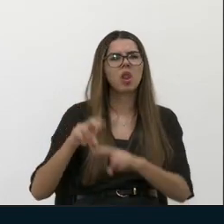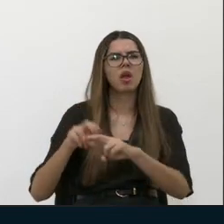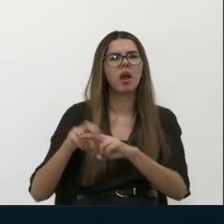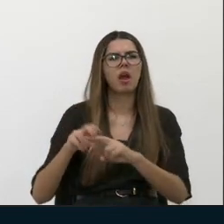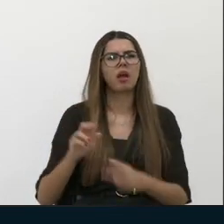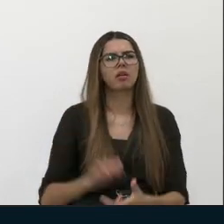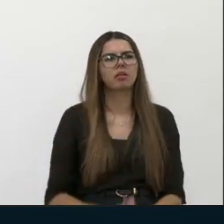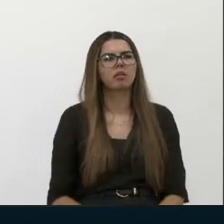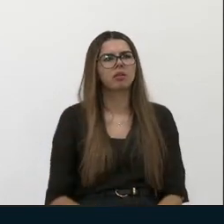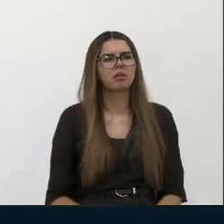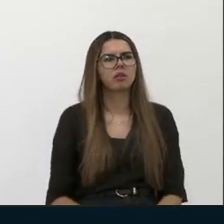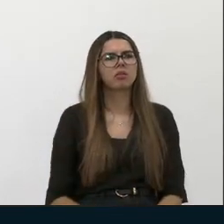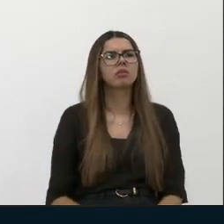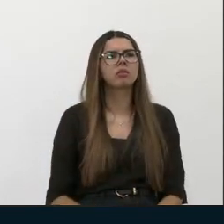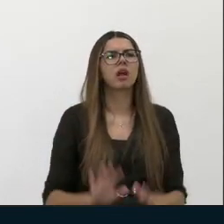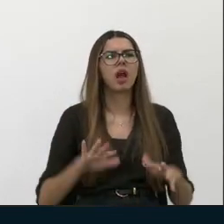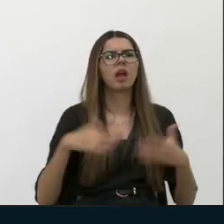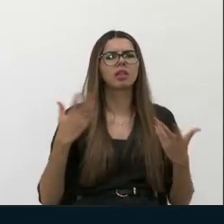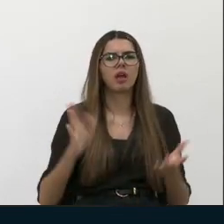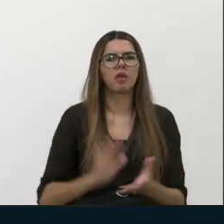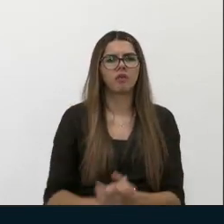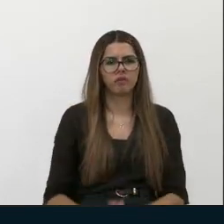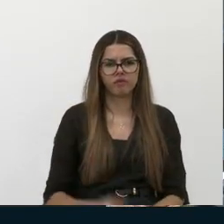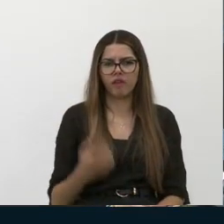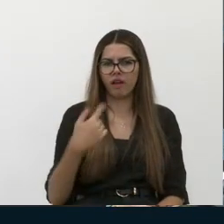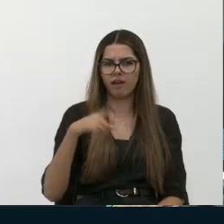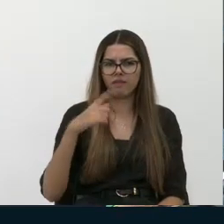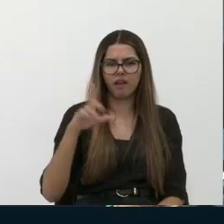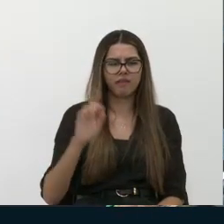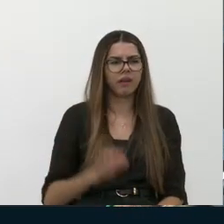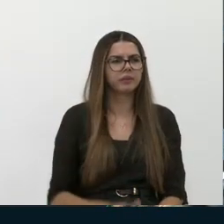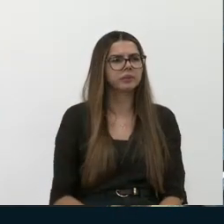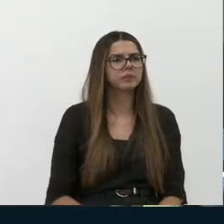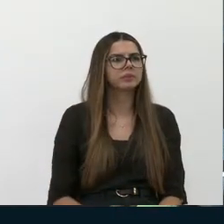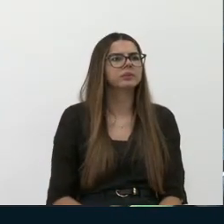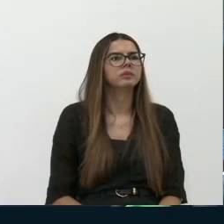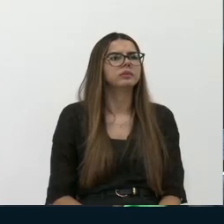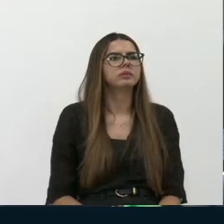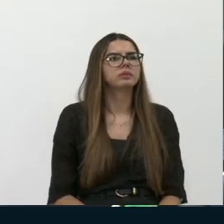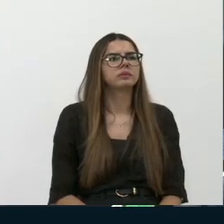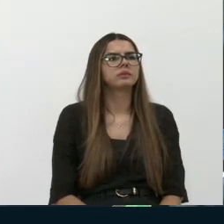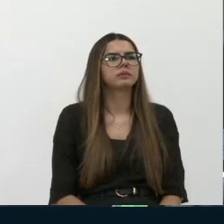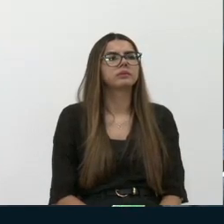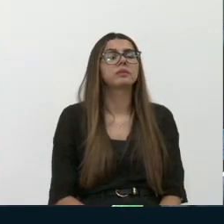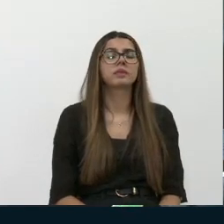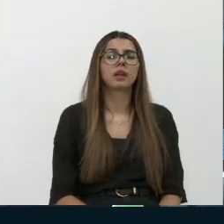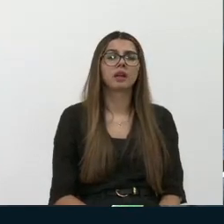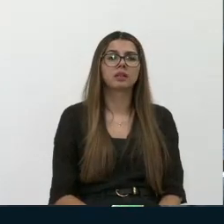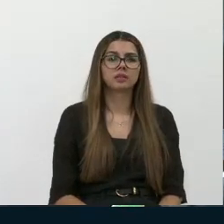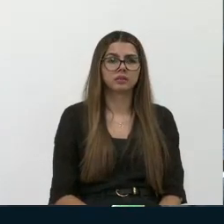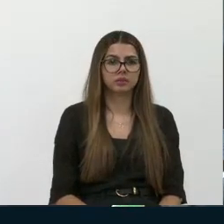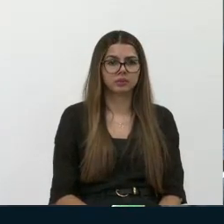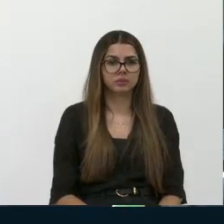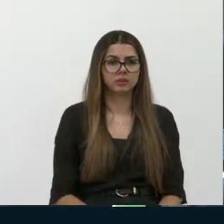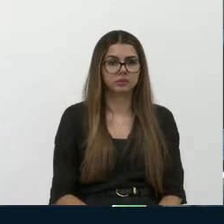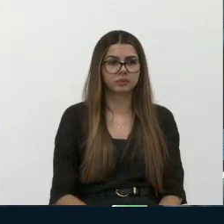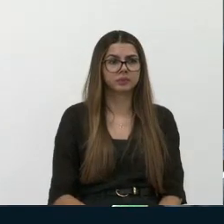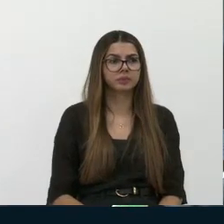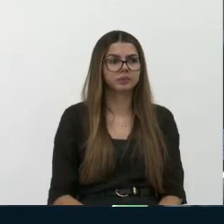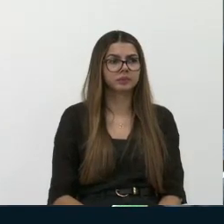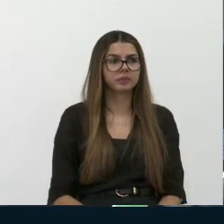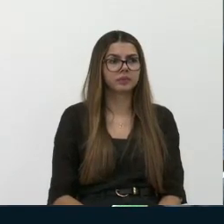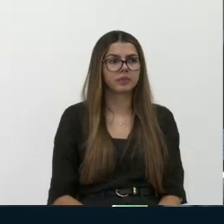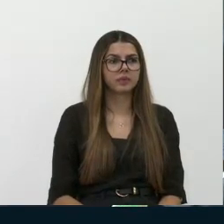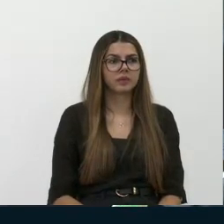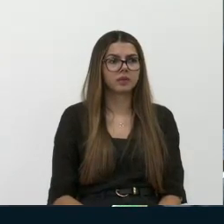ô. Então, vereador, vai para lá mesmo. Daqui a pouco fala, Vossa Excelência. Então, vereador, o senhor já fala pela liderança. Só